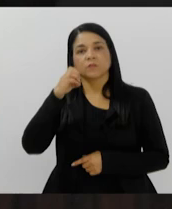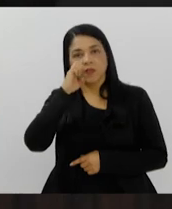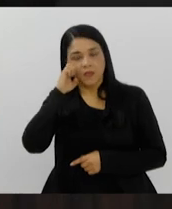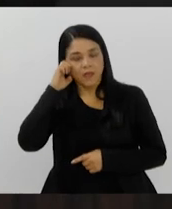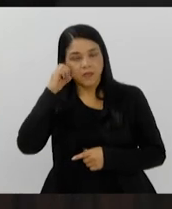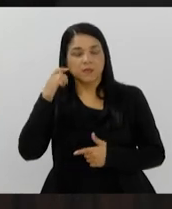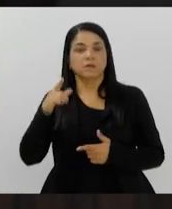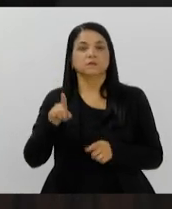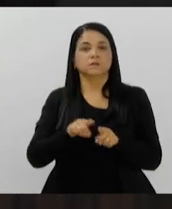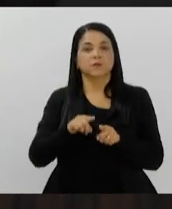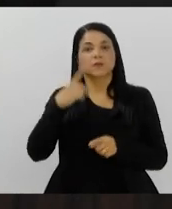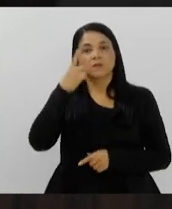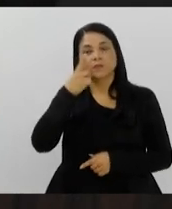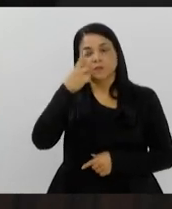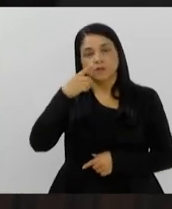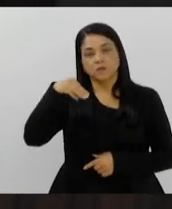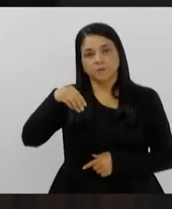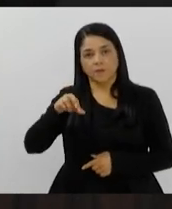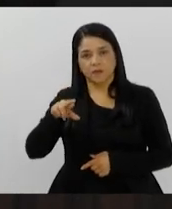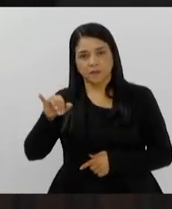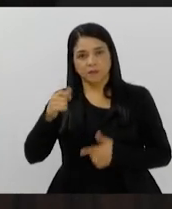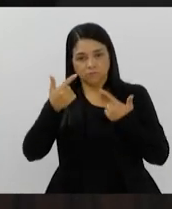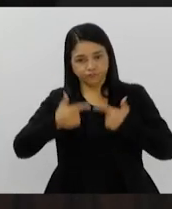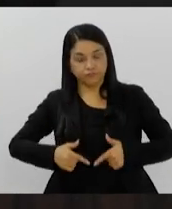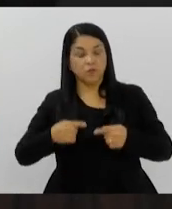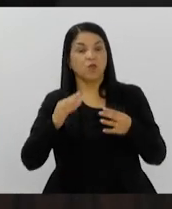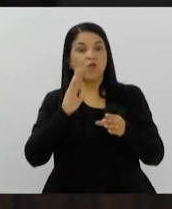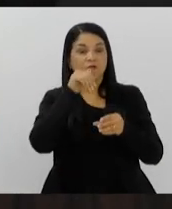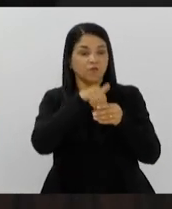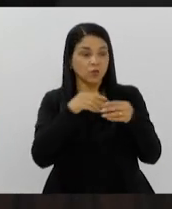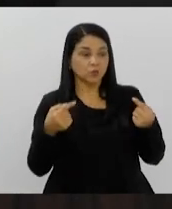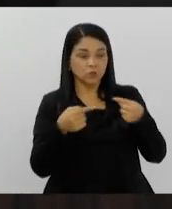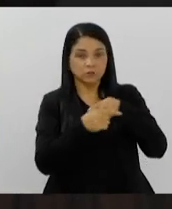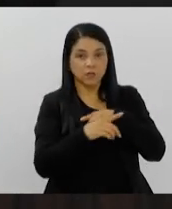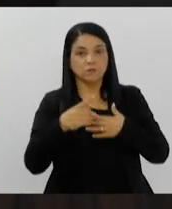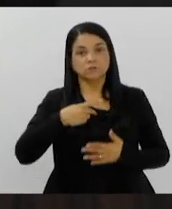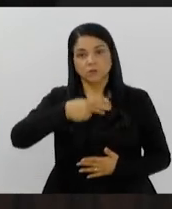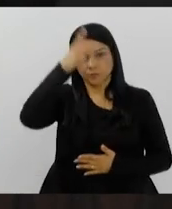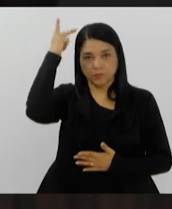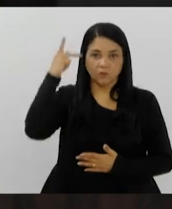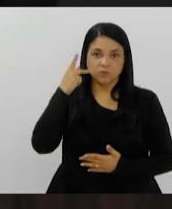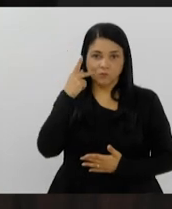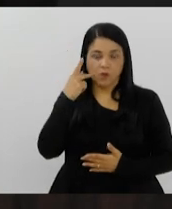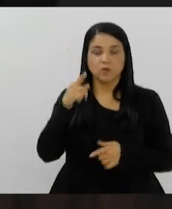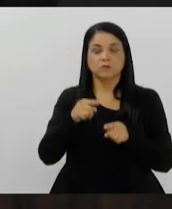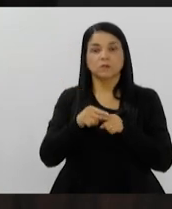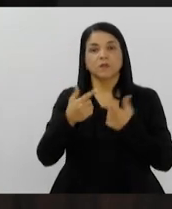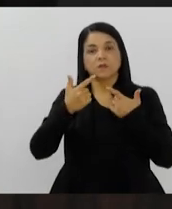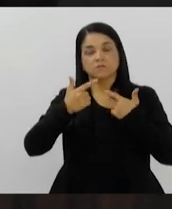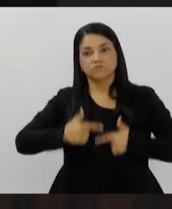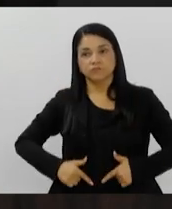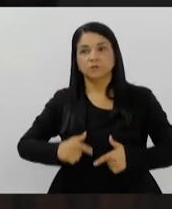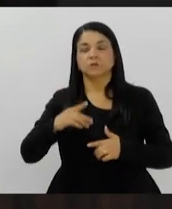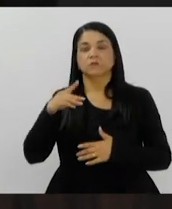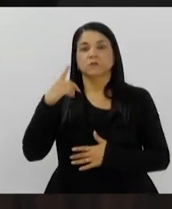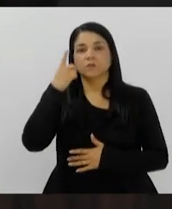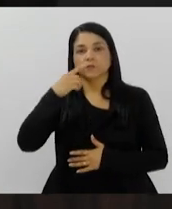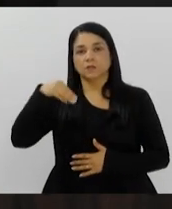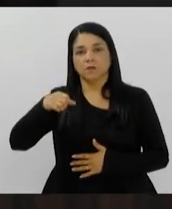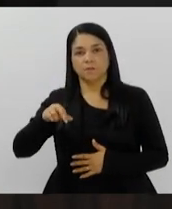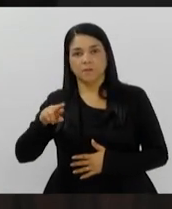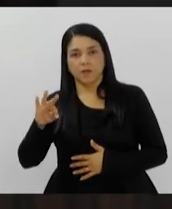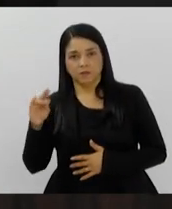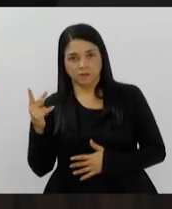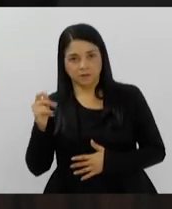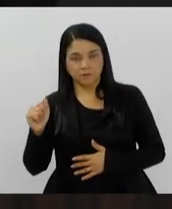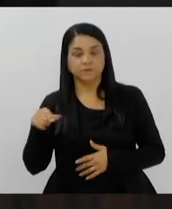deputada Marina do MST, voto contrário do deputado Luiz Paulo, abstenção da deputada Marta Rocha, deputado